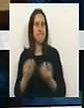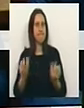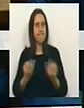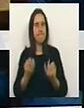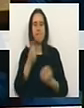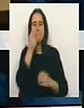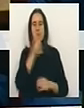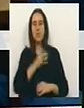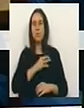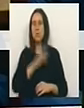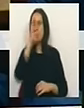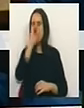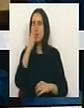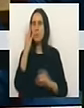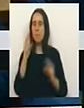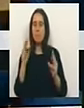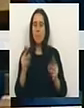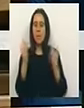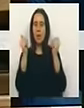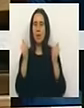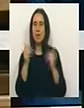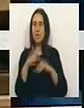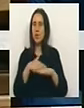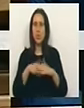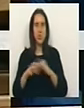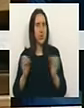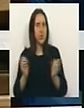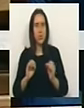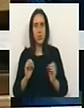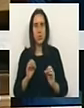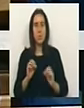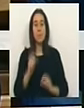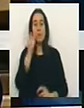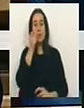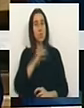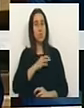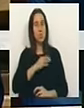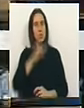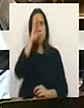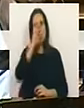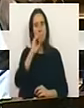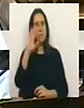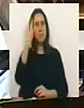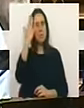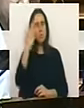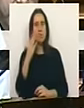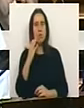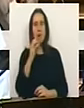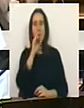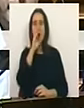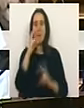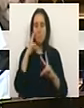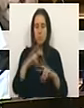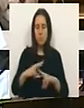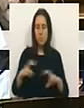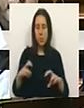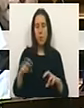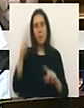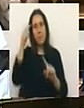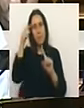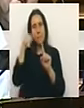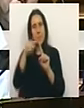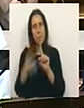Sr. Primeiro-Ministro não fez nenhum milagre. O Sr. Primeiro-Ministro até descobriu que para atingir as suas